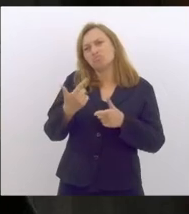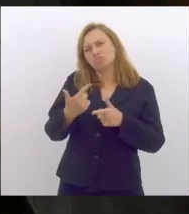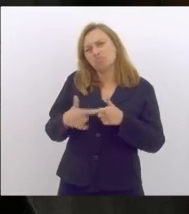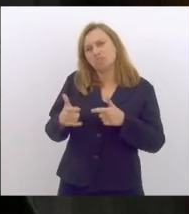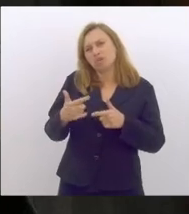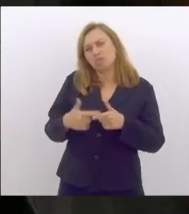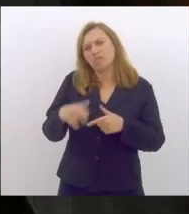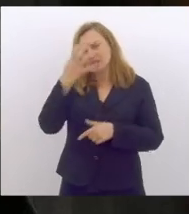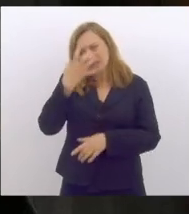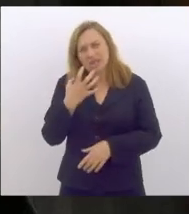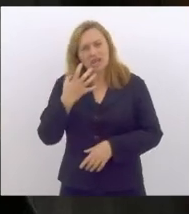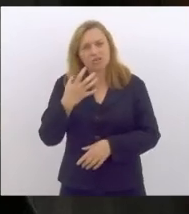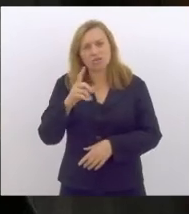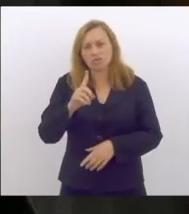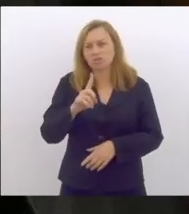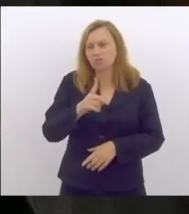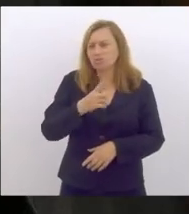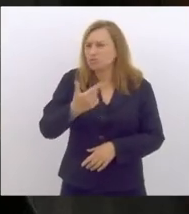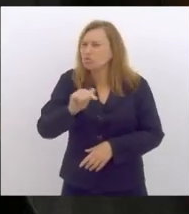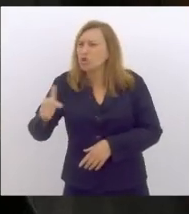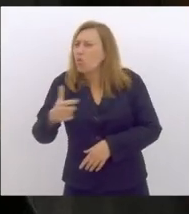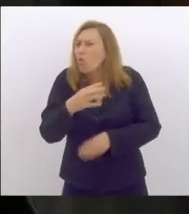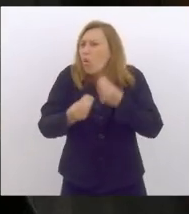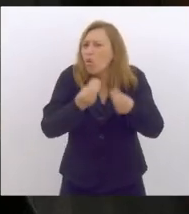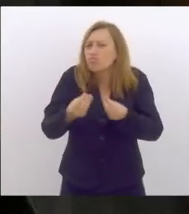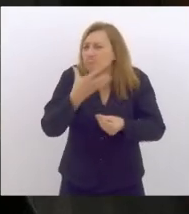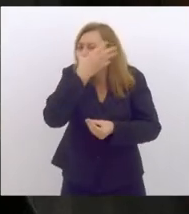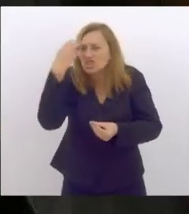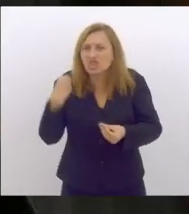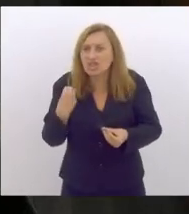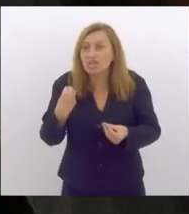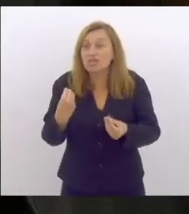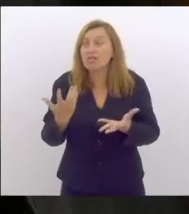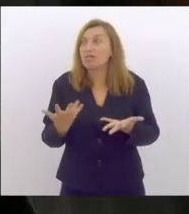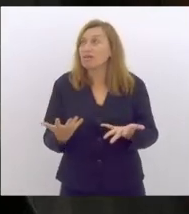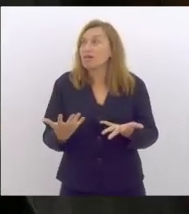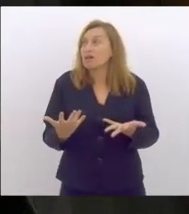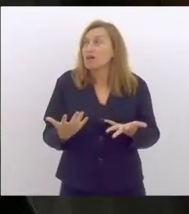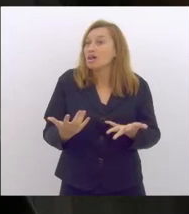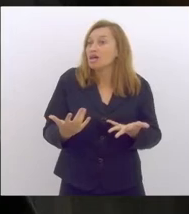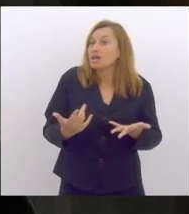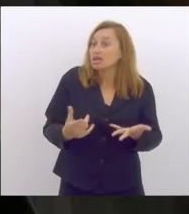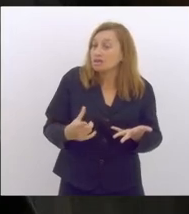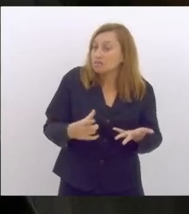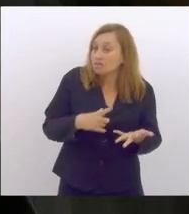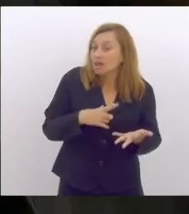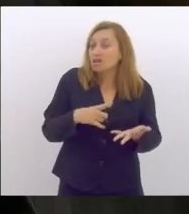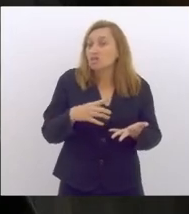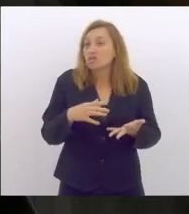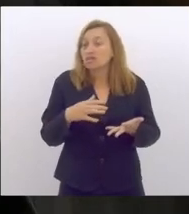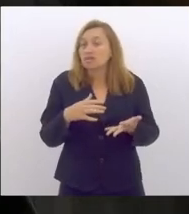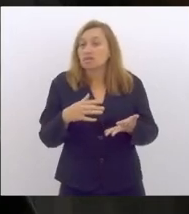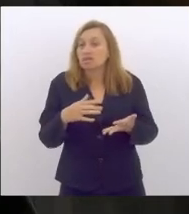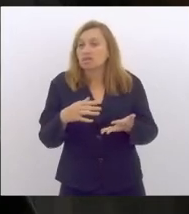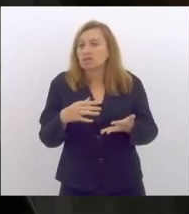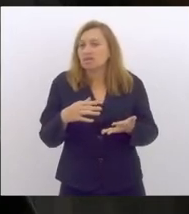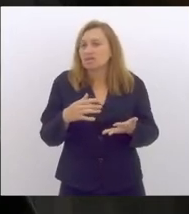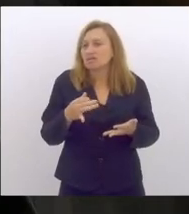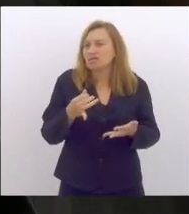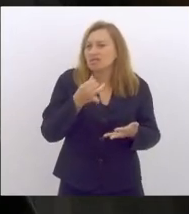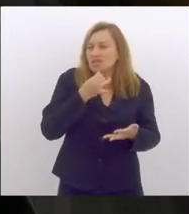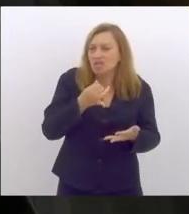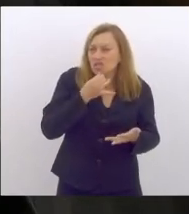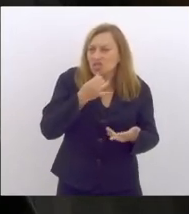não se apaga desde então ele enfrenta digamos assim as consequências das sequelas desse Episódio